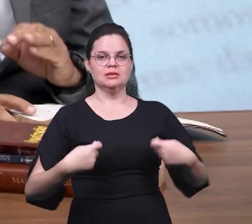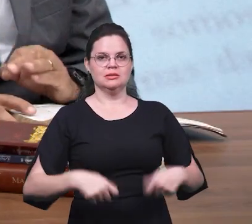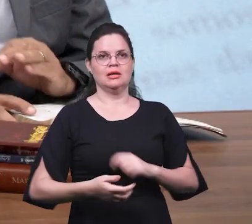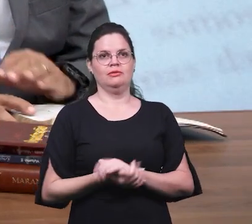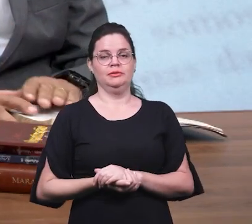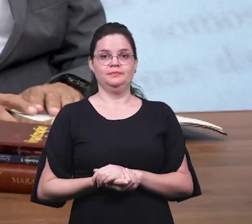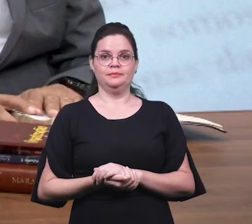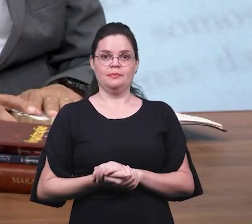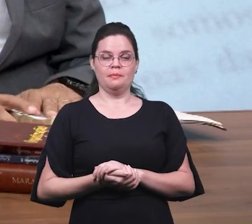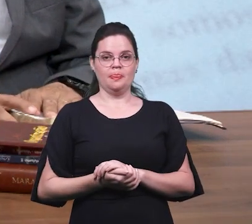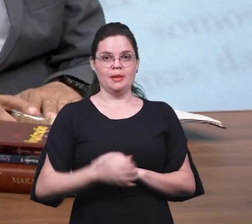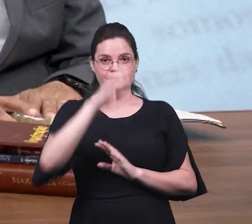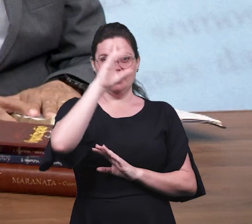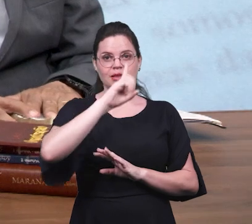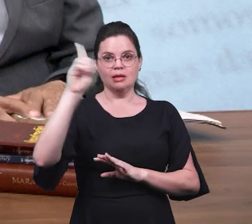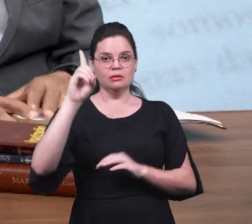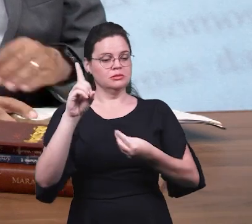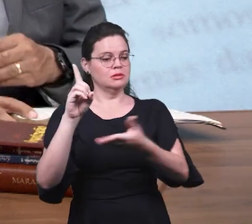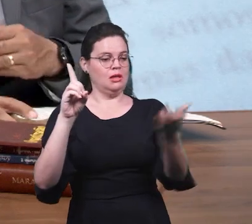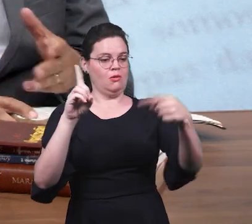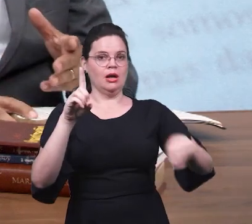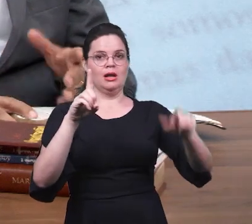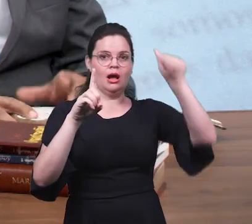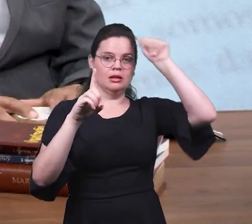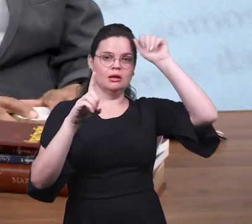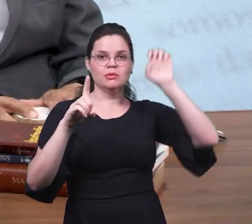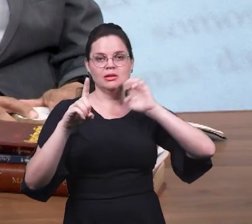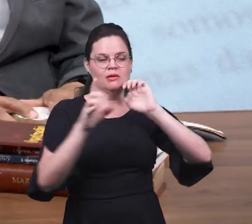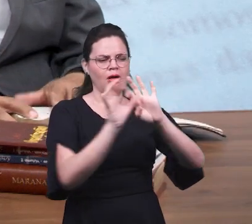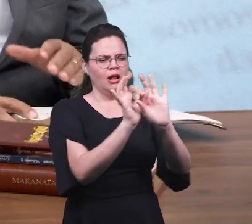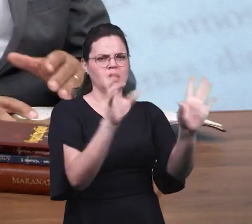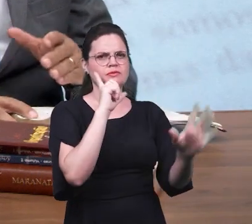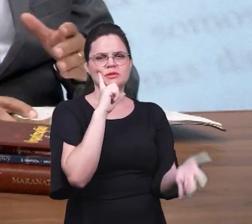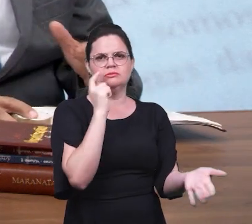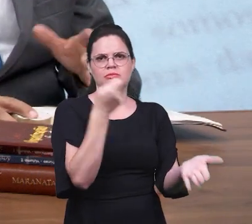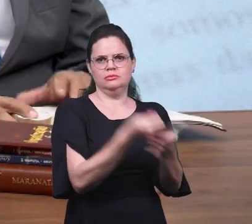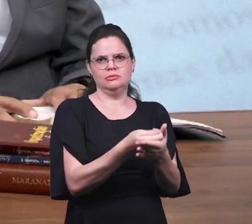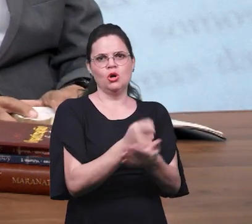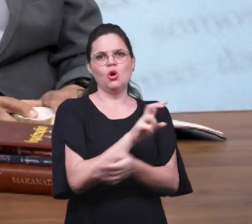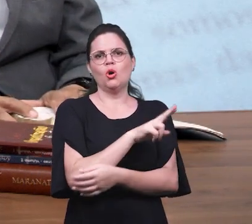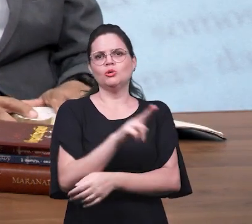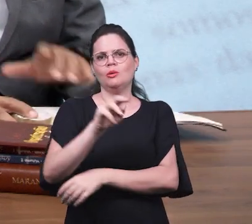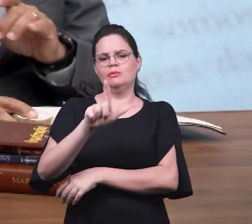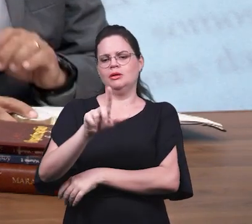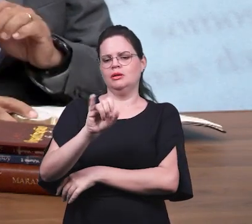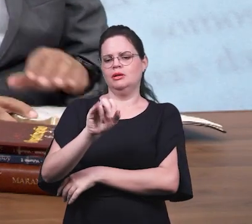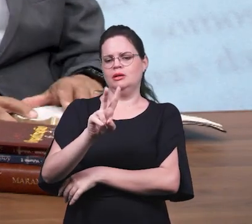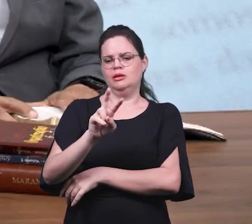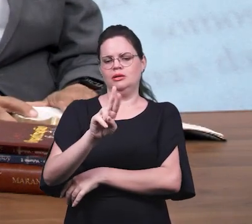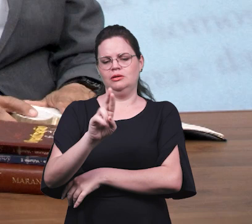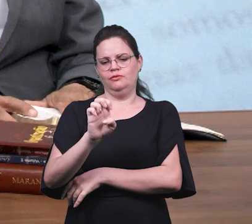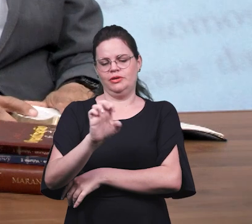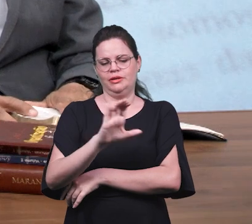A liberdade consciente de escolha, ou simplesmente livre-arbítrio, tem